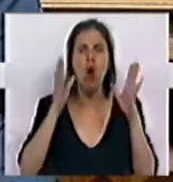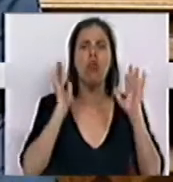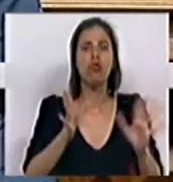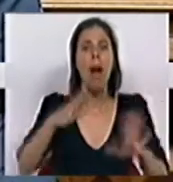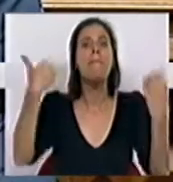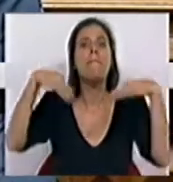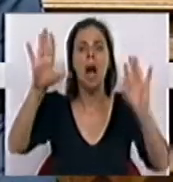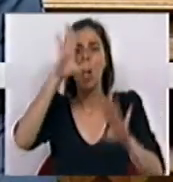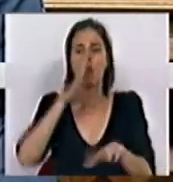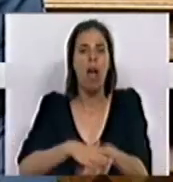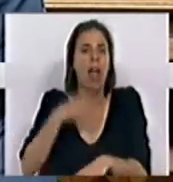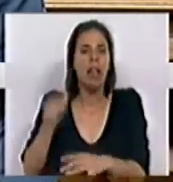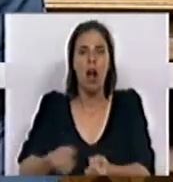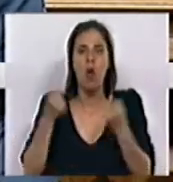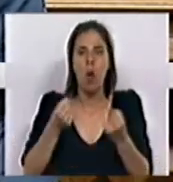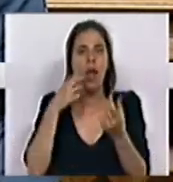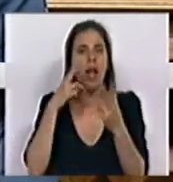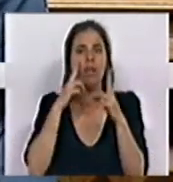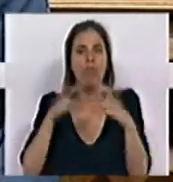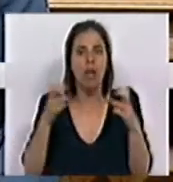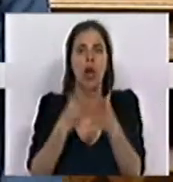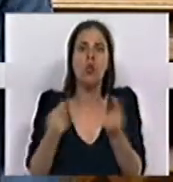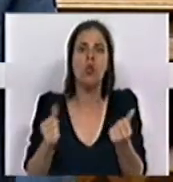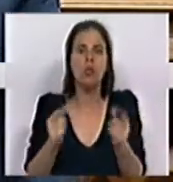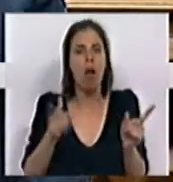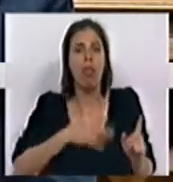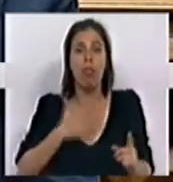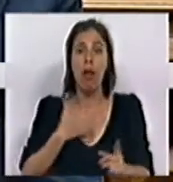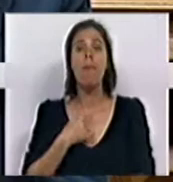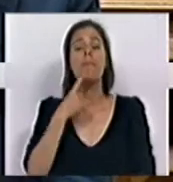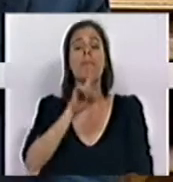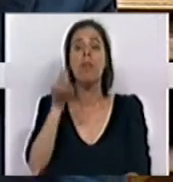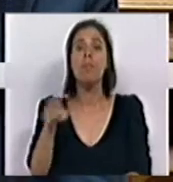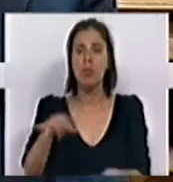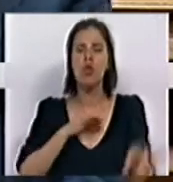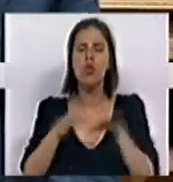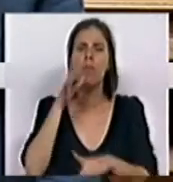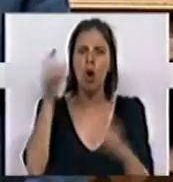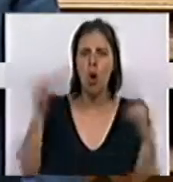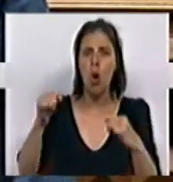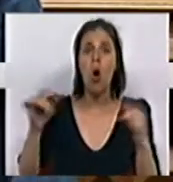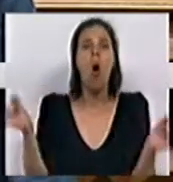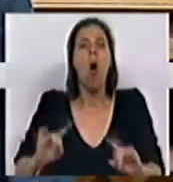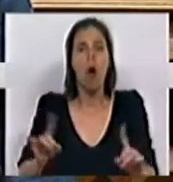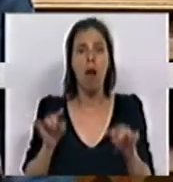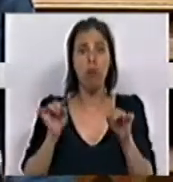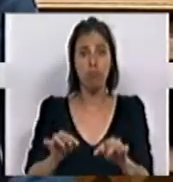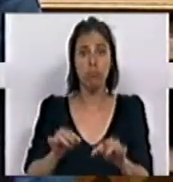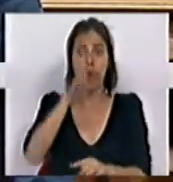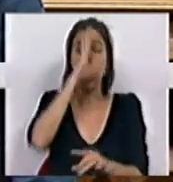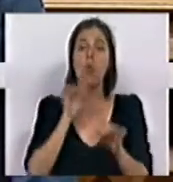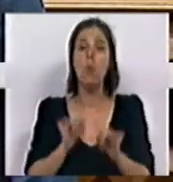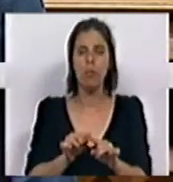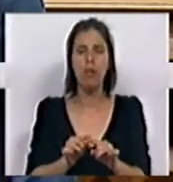identificados, mas o Governo tarda em encontrar soluções e por isso é que eu perguntava, senhora deputada, se concorda ou não que